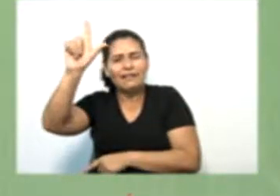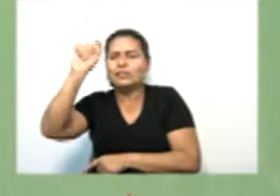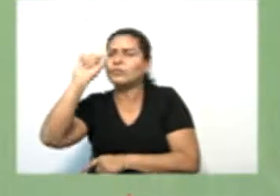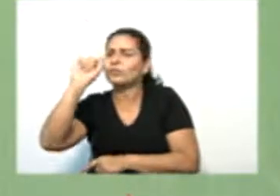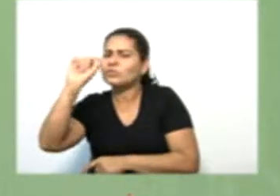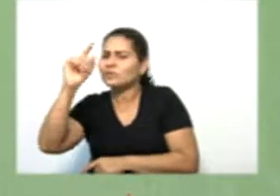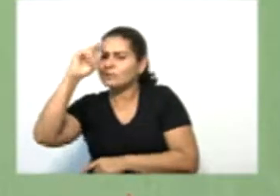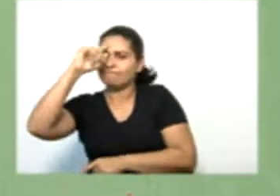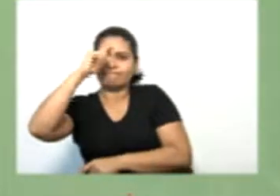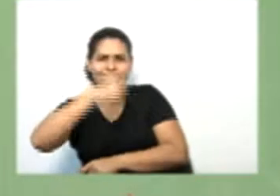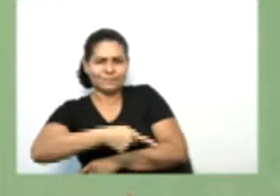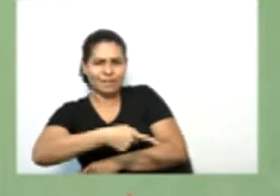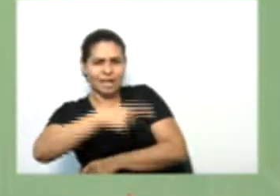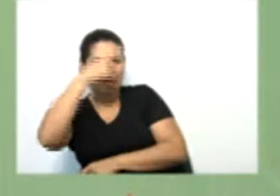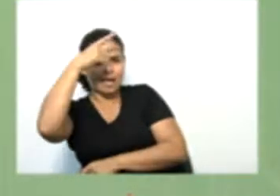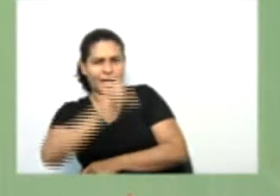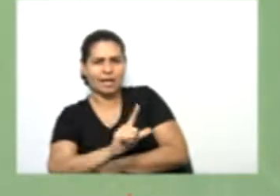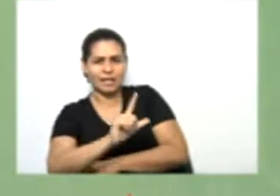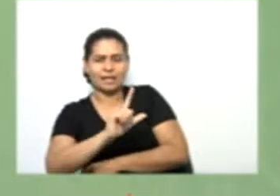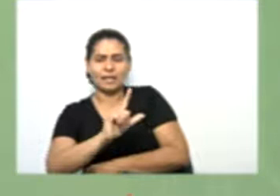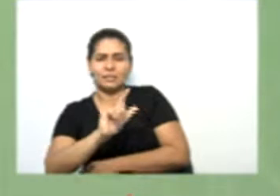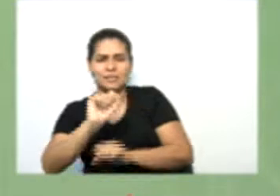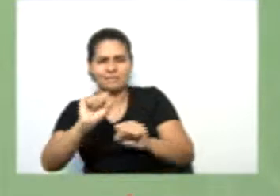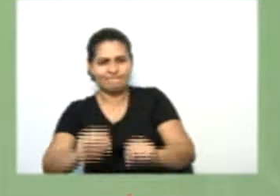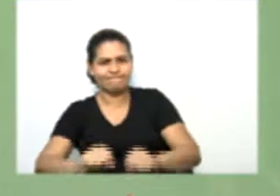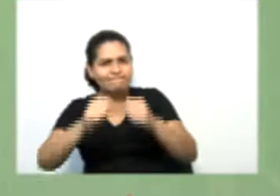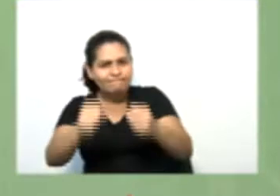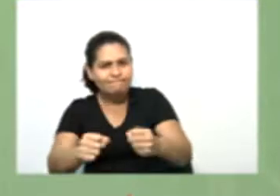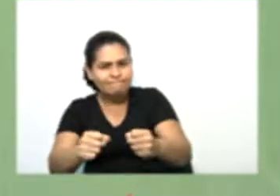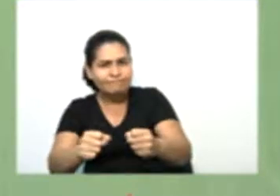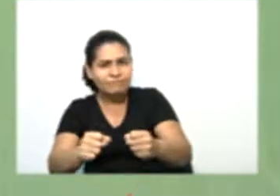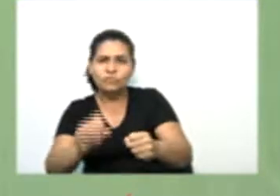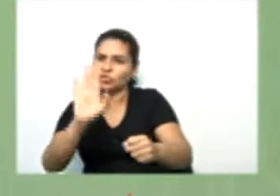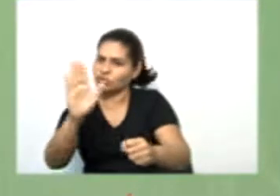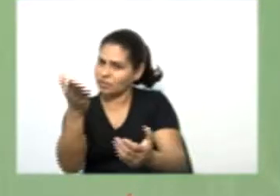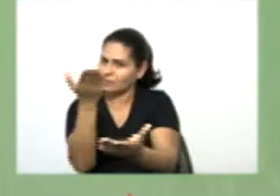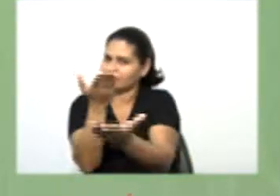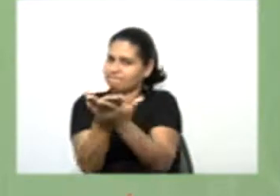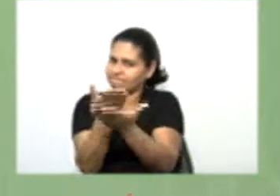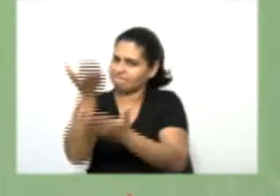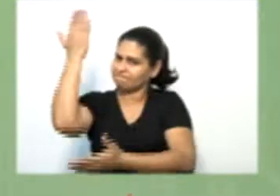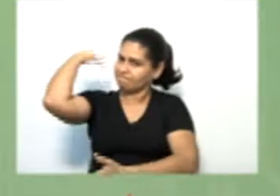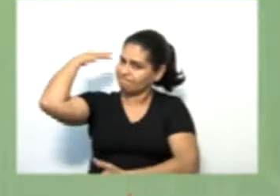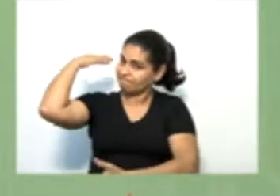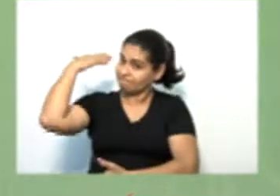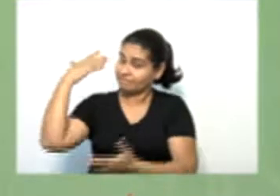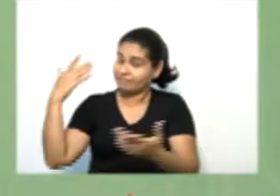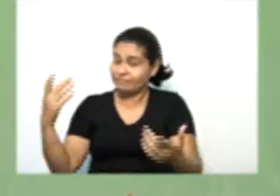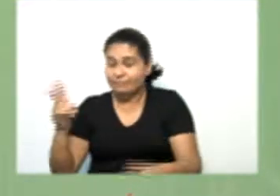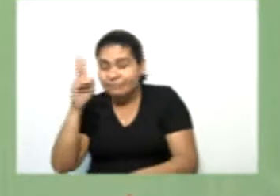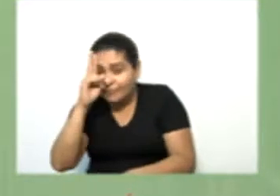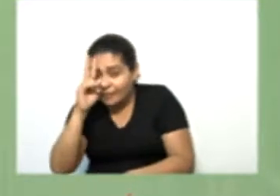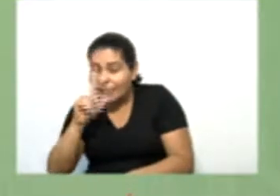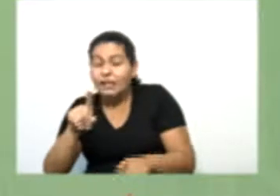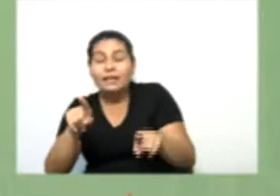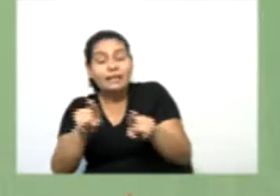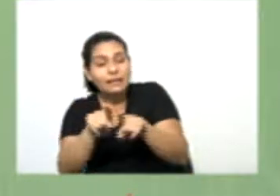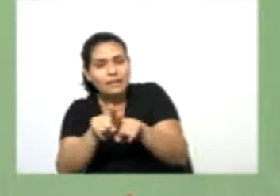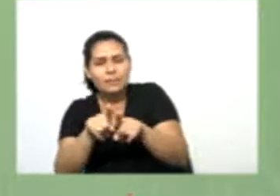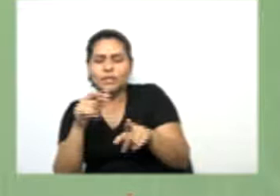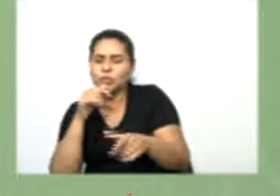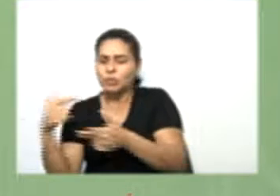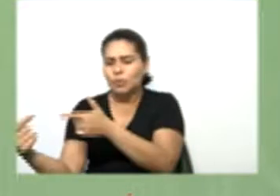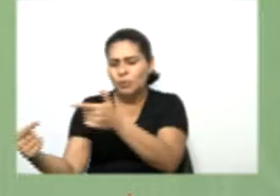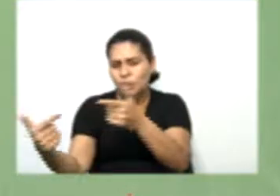Demonstrar autoridade sem precisar do poder, que nós já estudamos sobre isso, não é? E do conflito